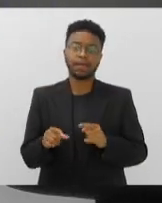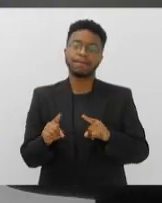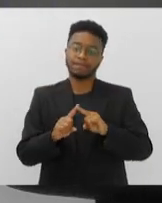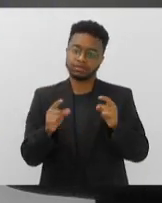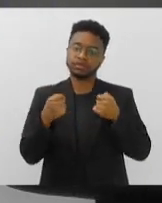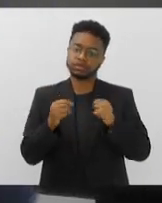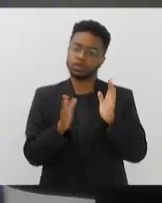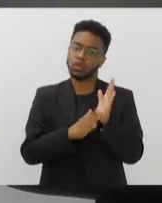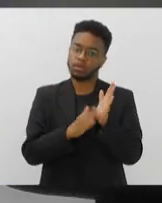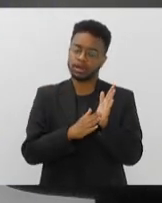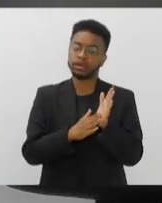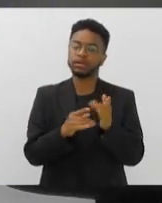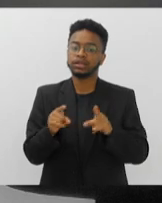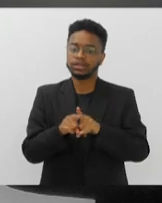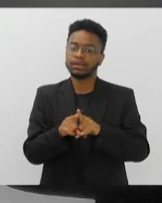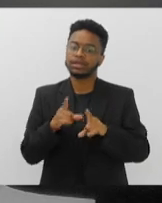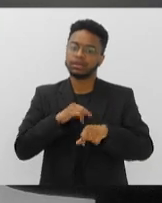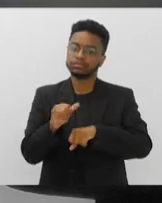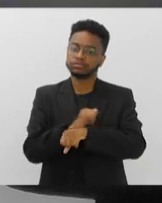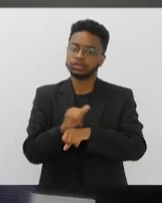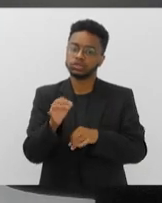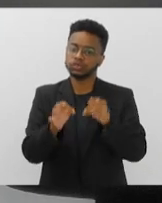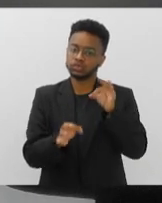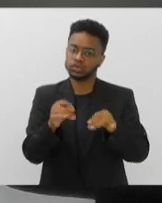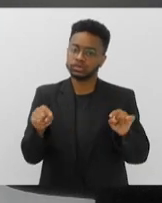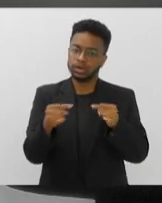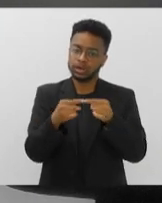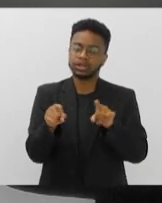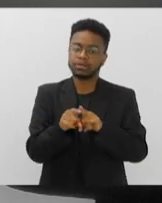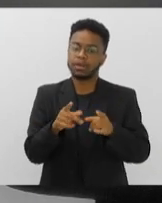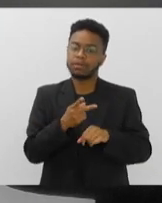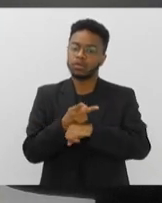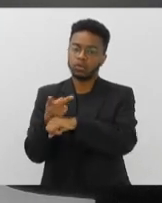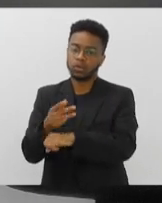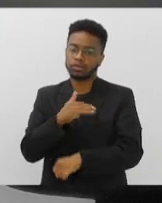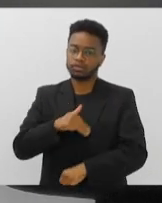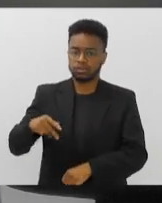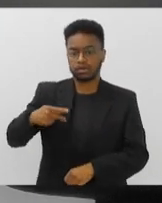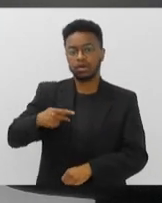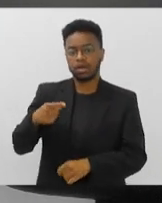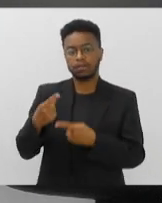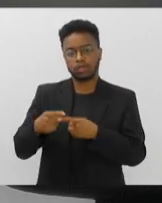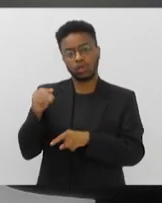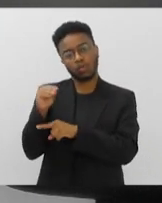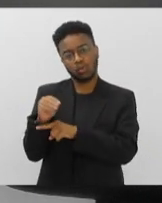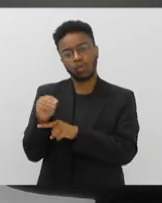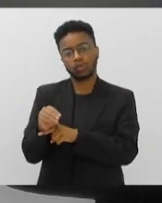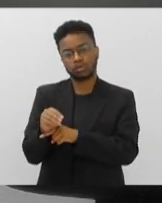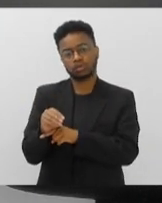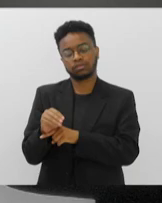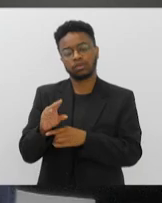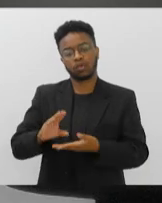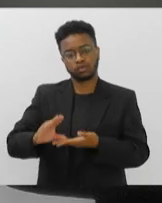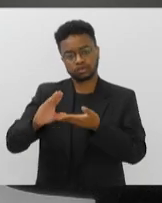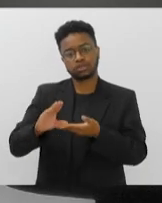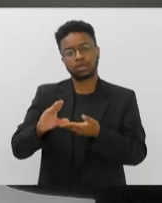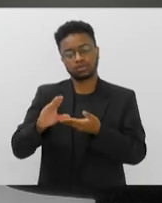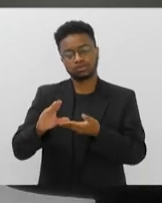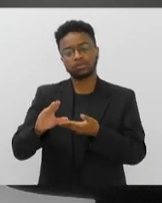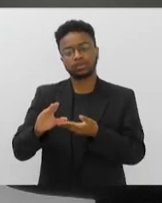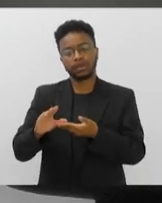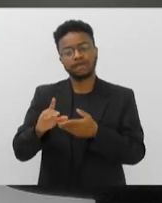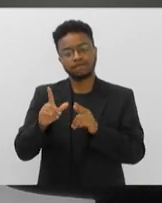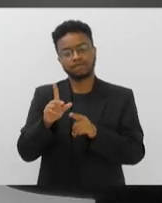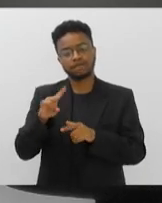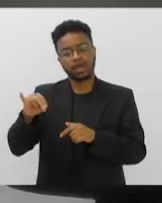isso existem instrumentos jurídicos para isso e é procura o Ministério Público da tutela coletiva que cuida dos conselhos de direitos que vão manejar as